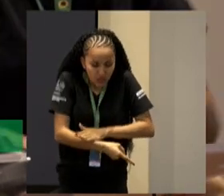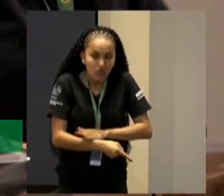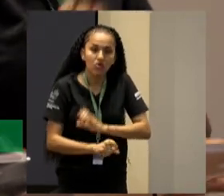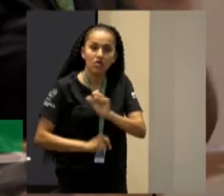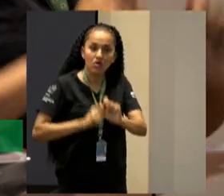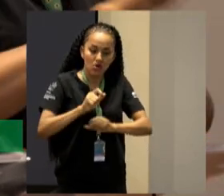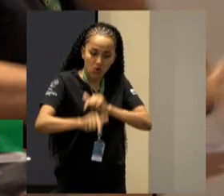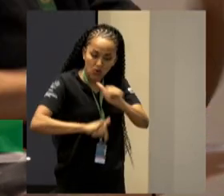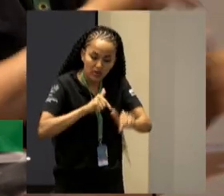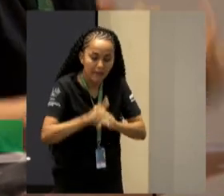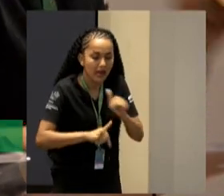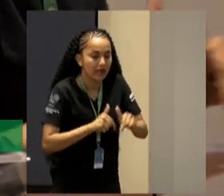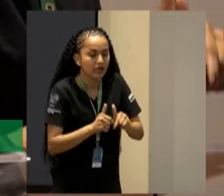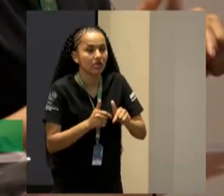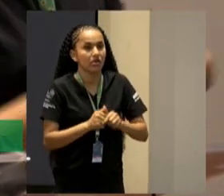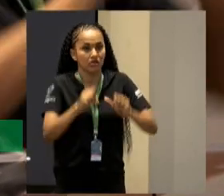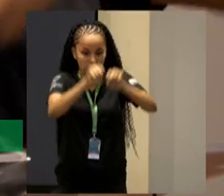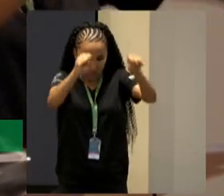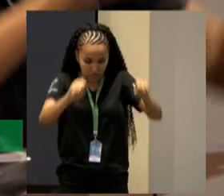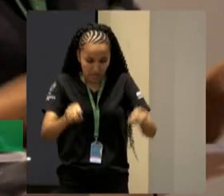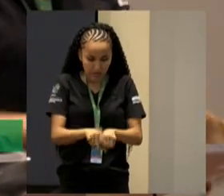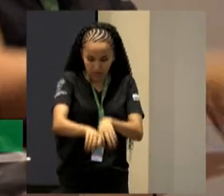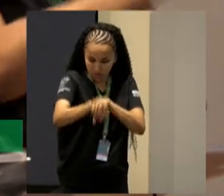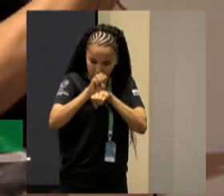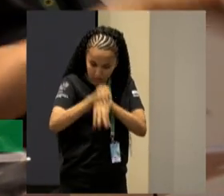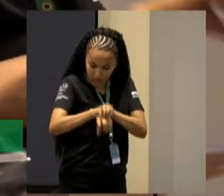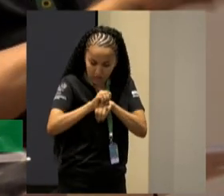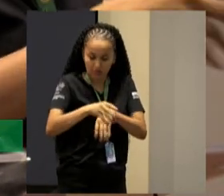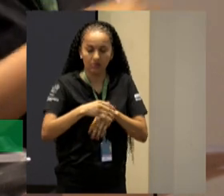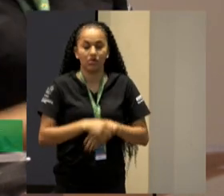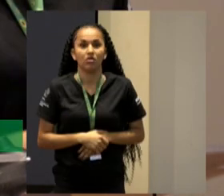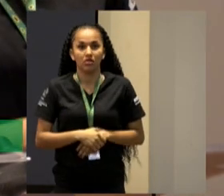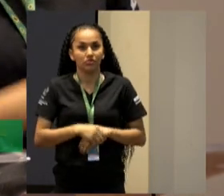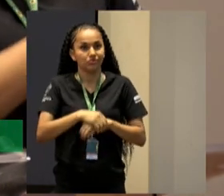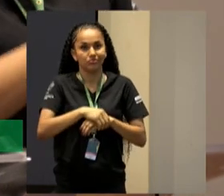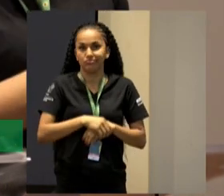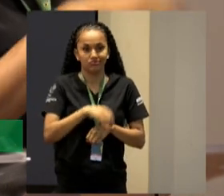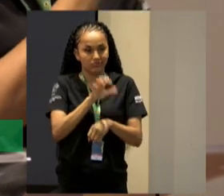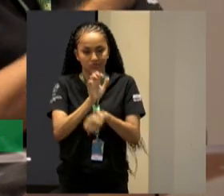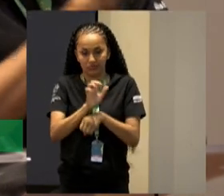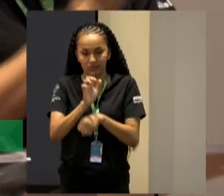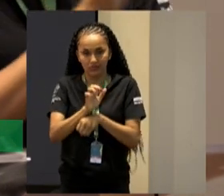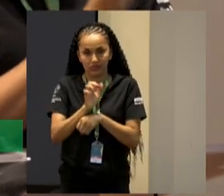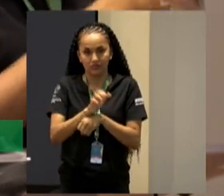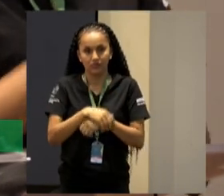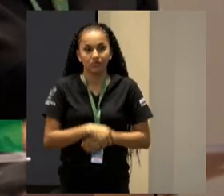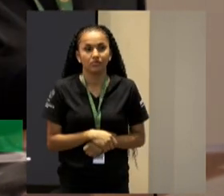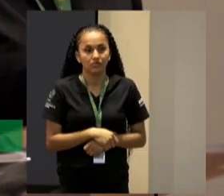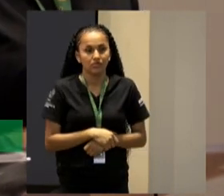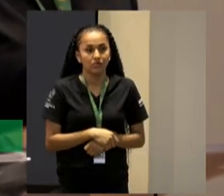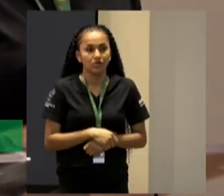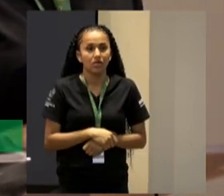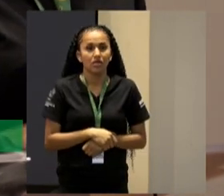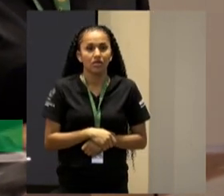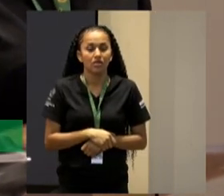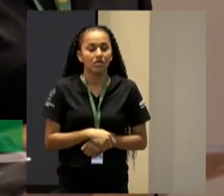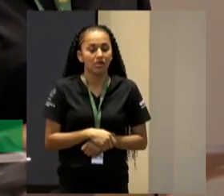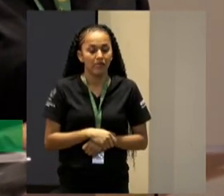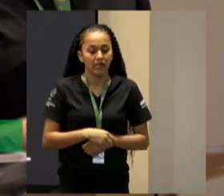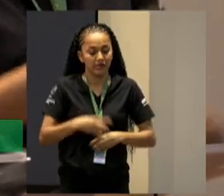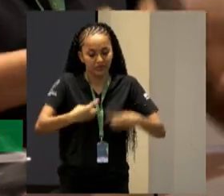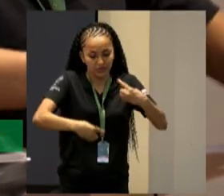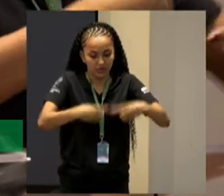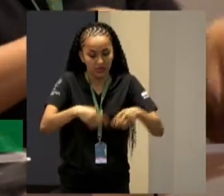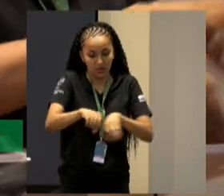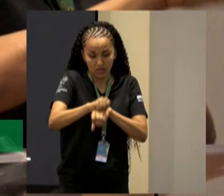o funcionamento do sistema educacional catarinense, sobretudo o florianopolitano, e trazia a questão da